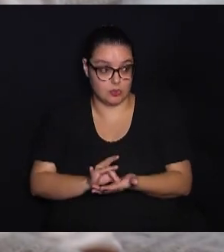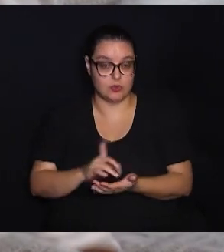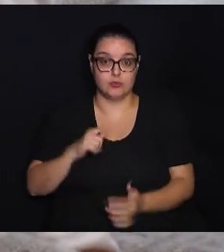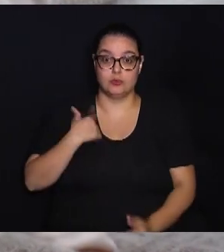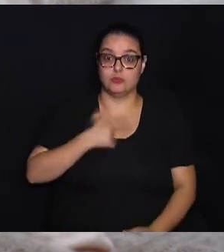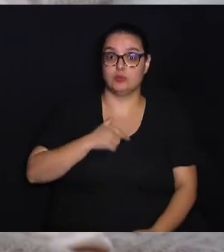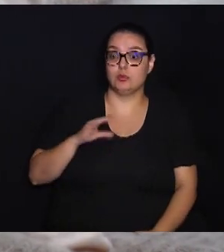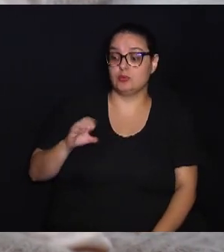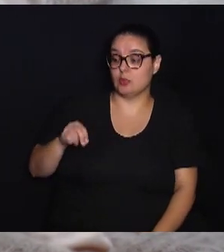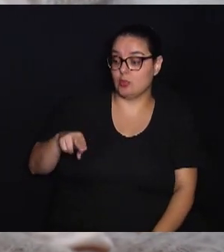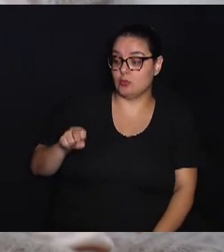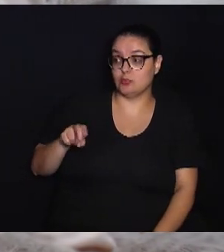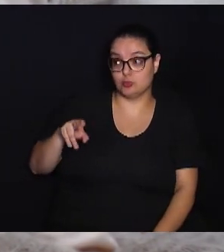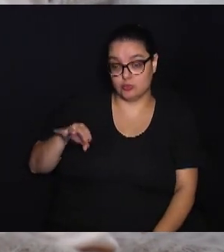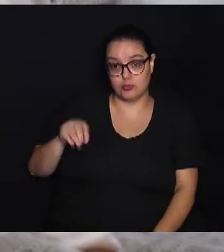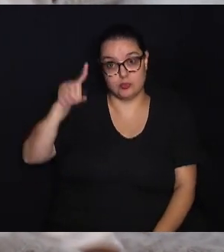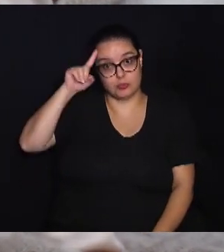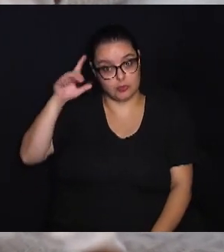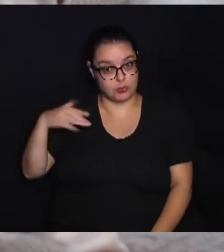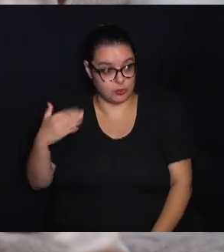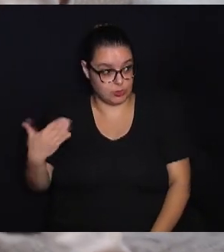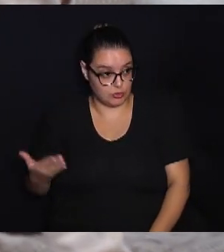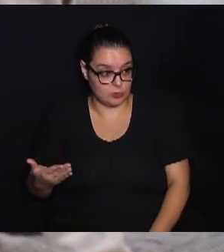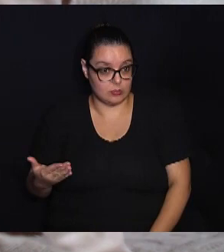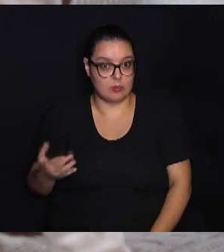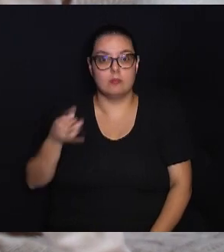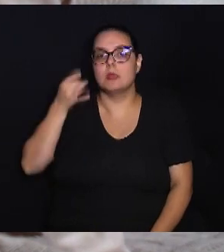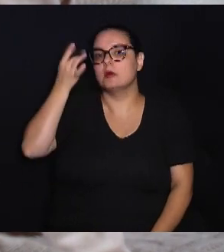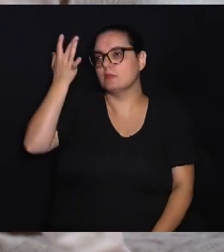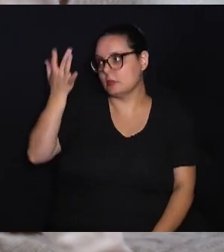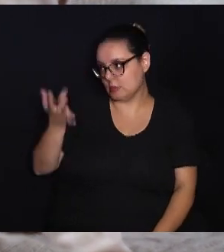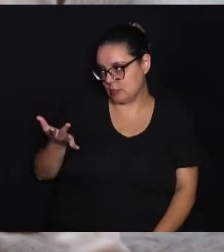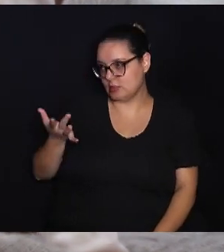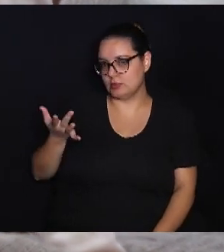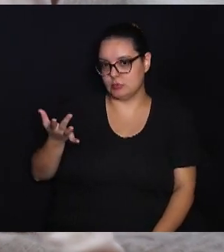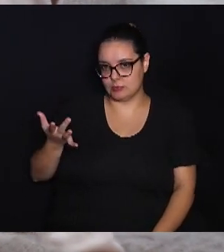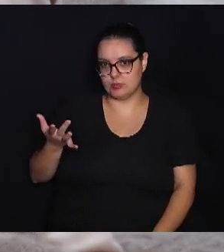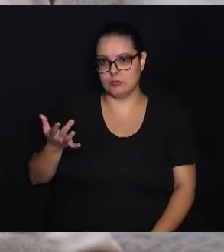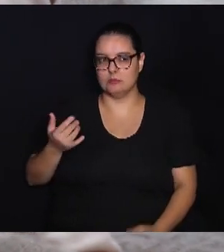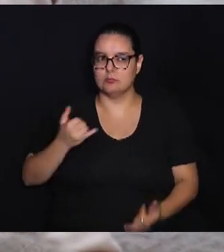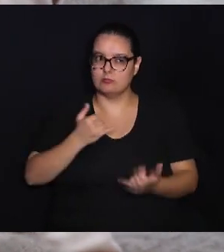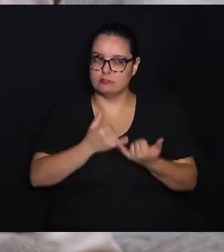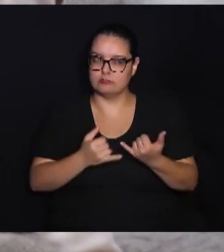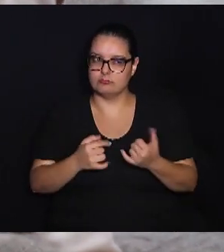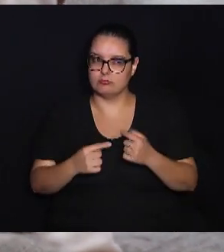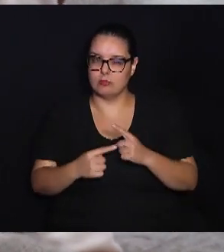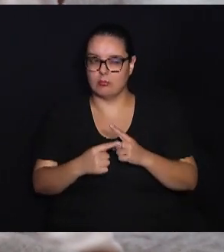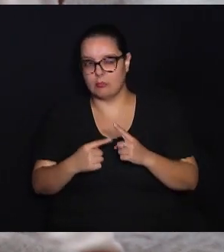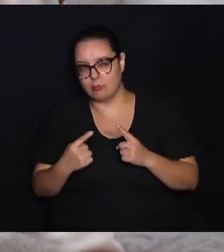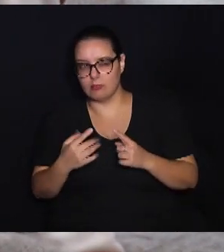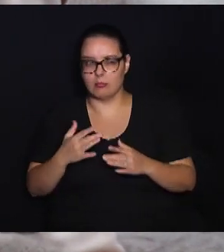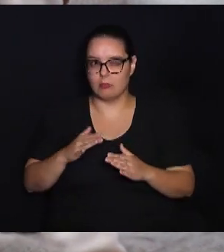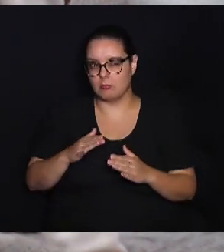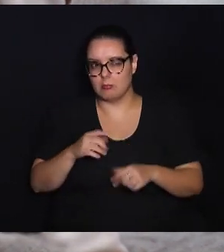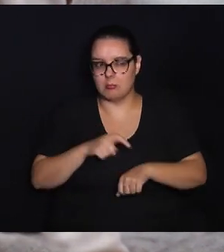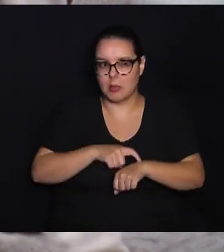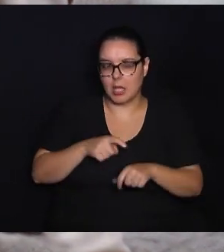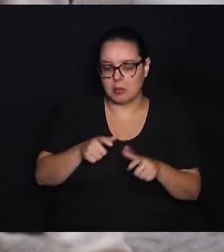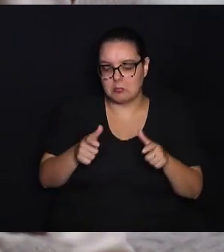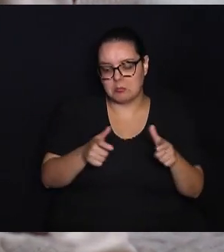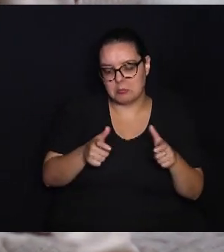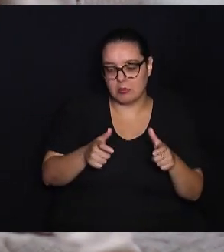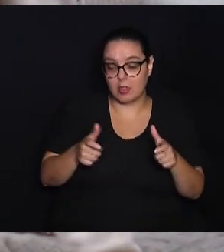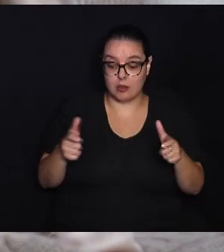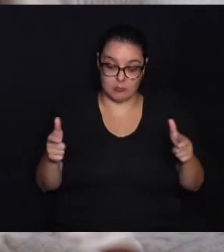realidade dos nossos consumos no dia a dia, né, fica muito mais fácil da gente, num médio prazo ou até num longo prazo, a gente